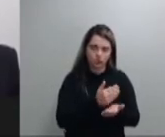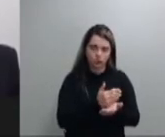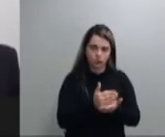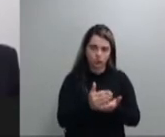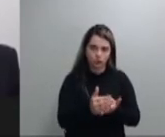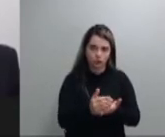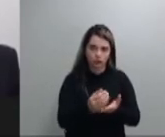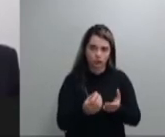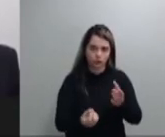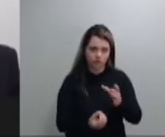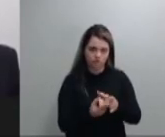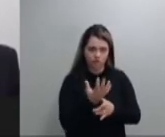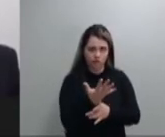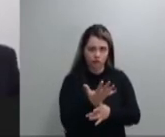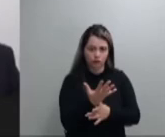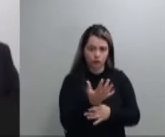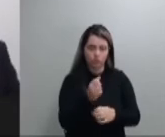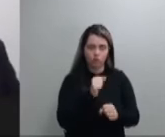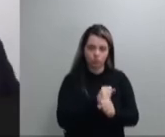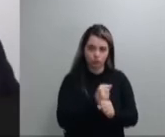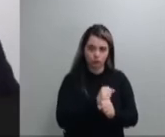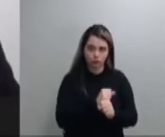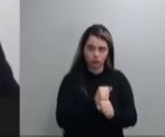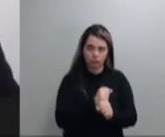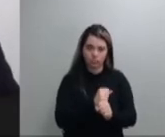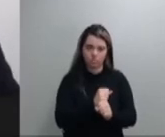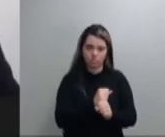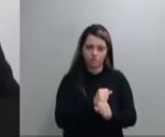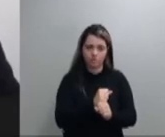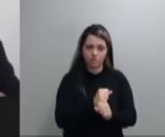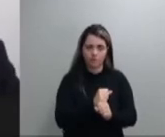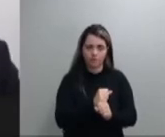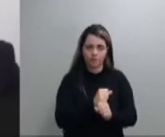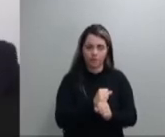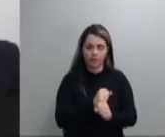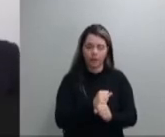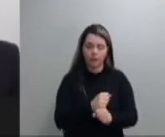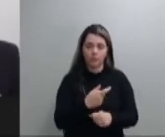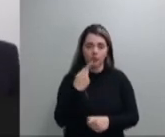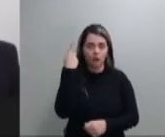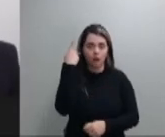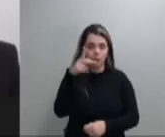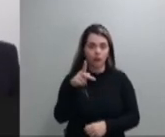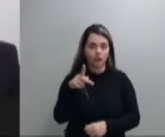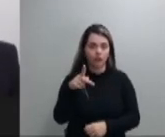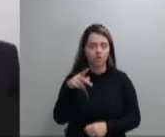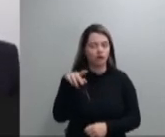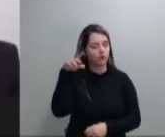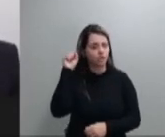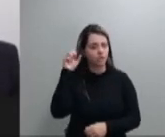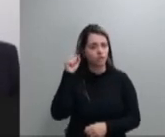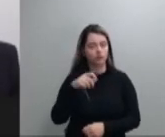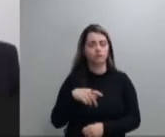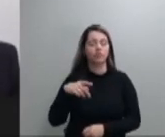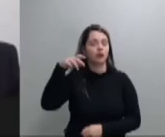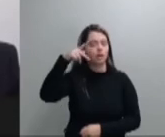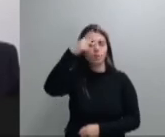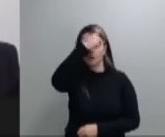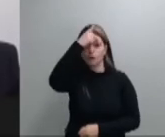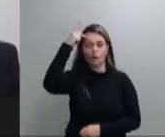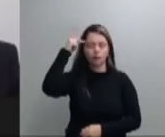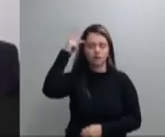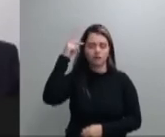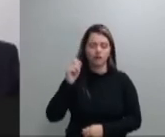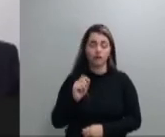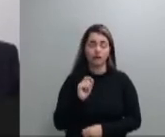anulando desde o momento do inferimento da ouvida de testemunhas para que seja proferida outra decisão e que comprove ou não